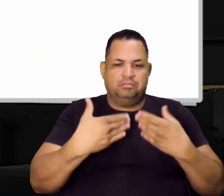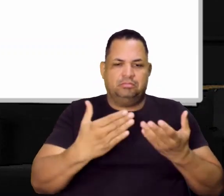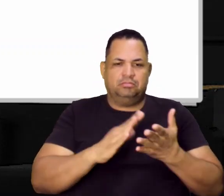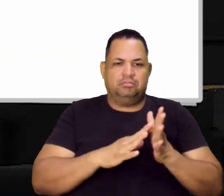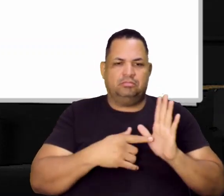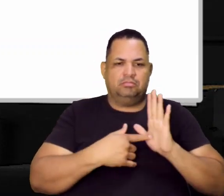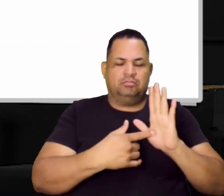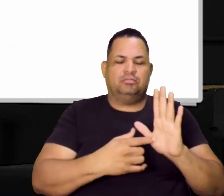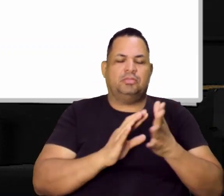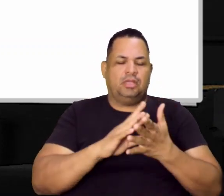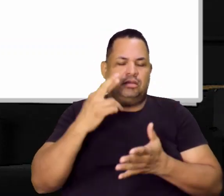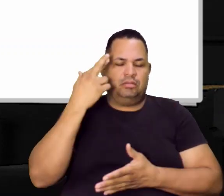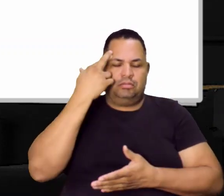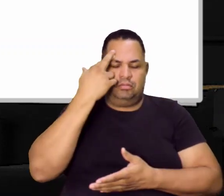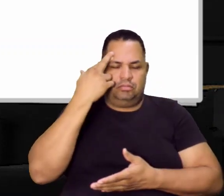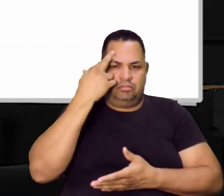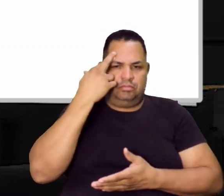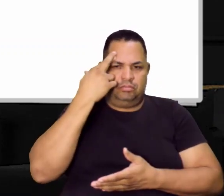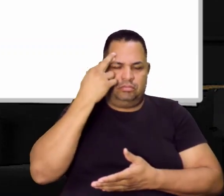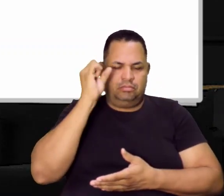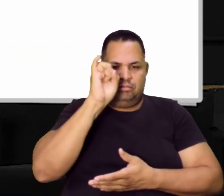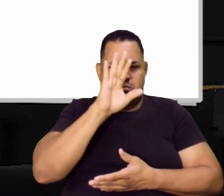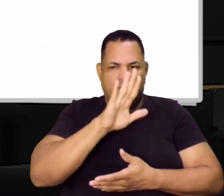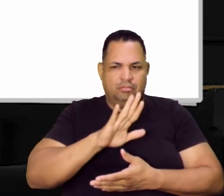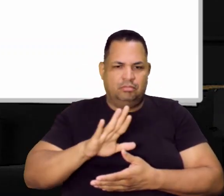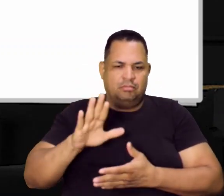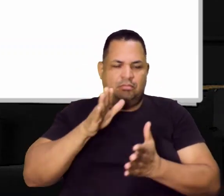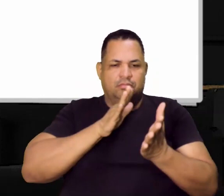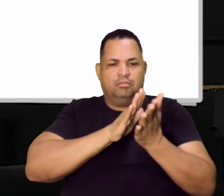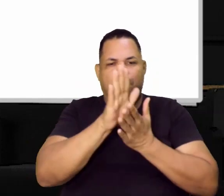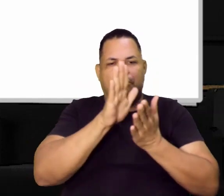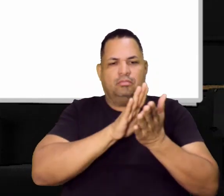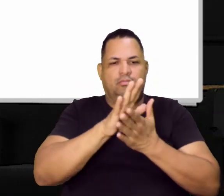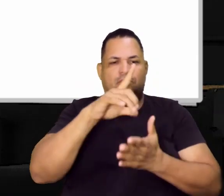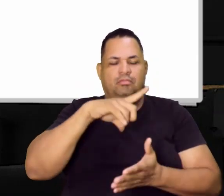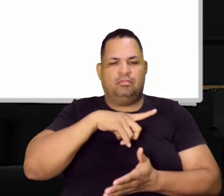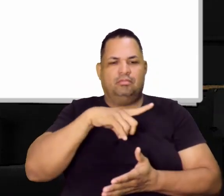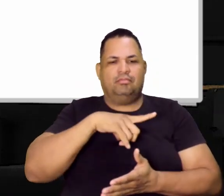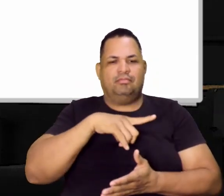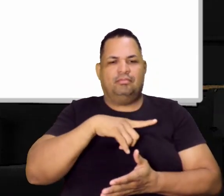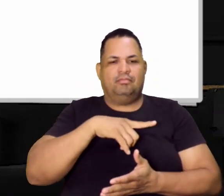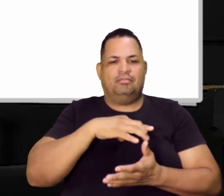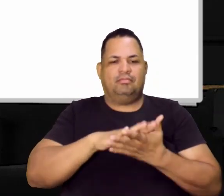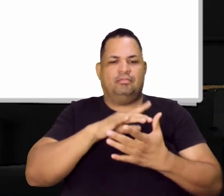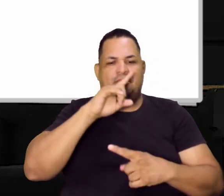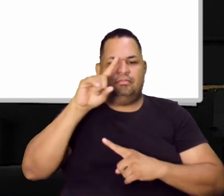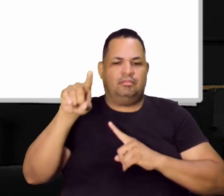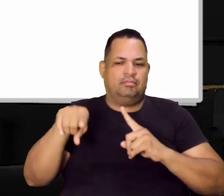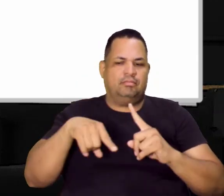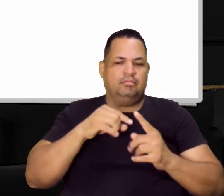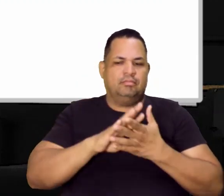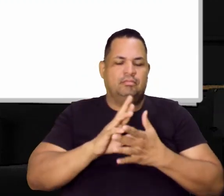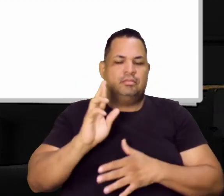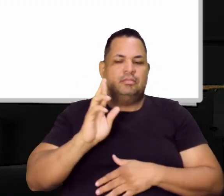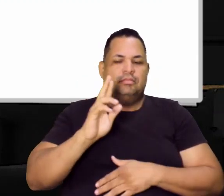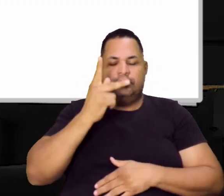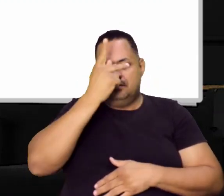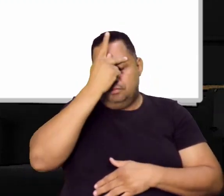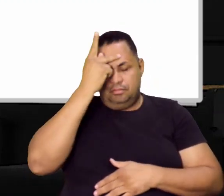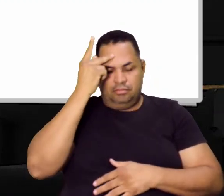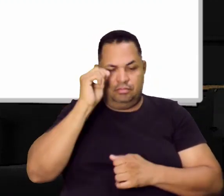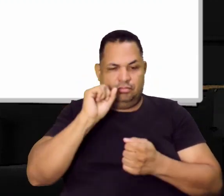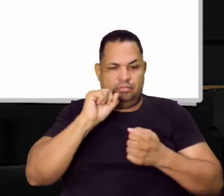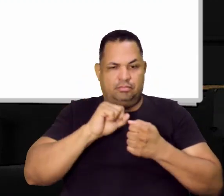trazer reflexão. E a imagem publicitária já tem ali intenções, né? Intenção de quem a faz, de quem utiliza